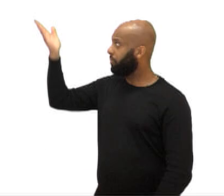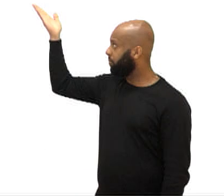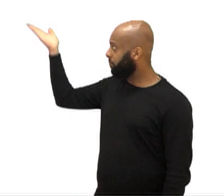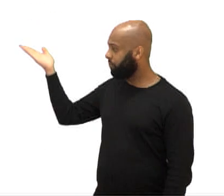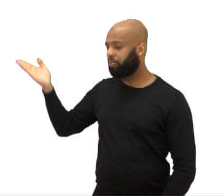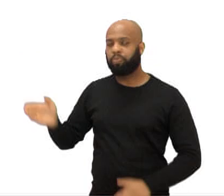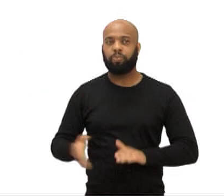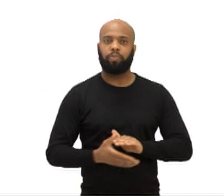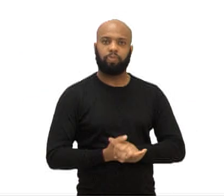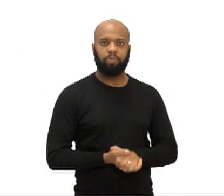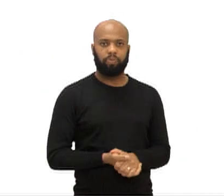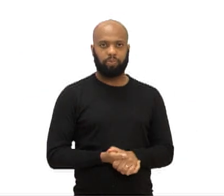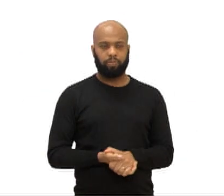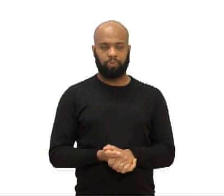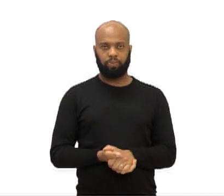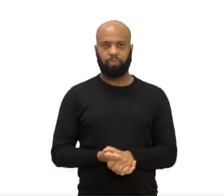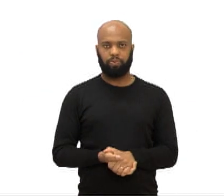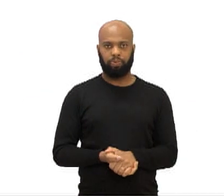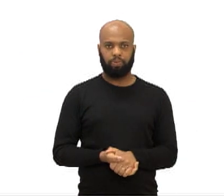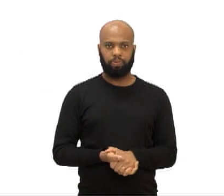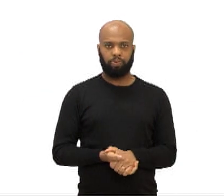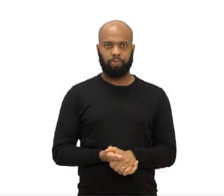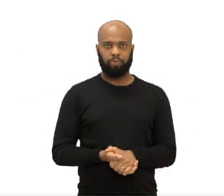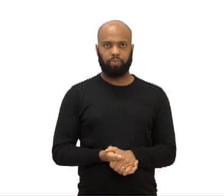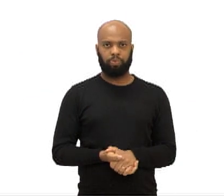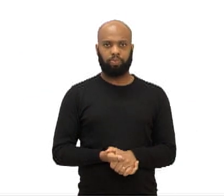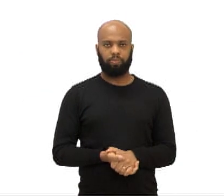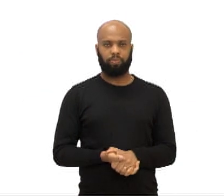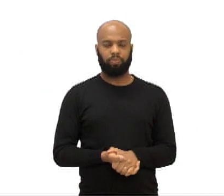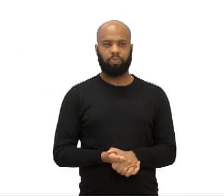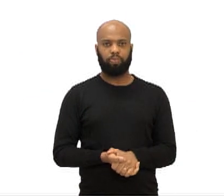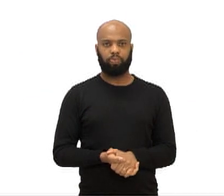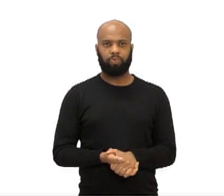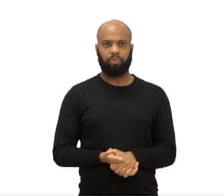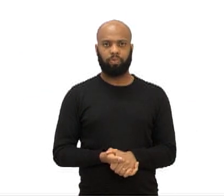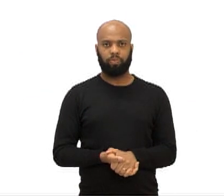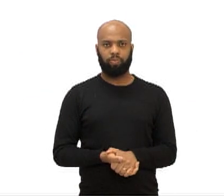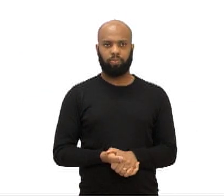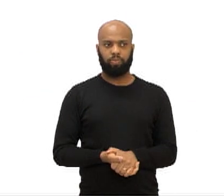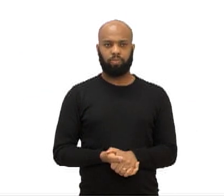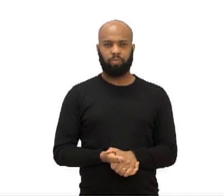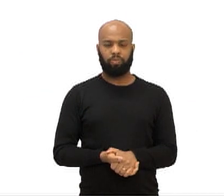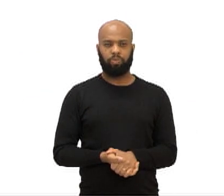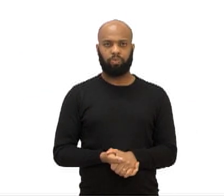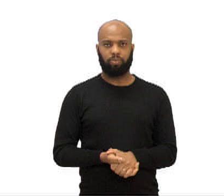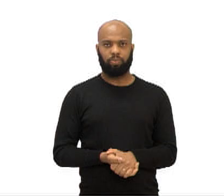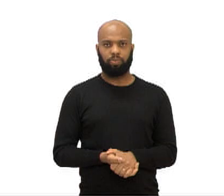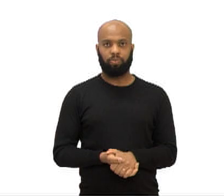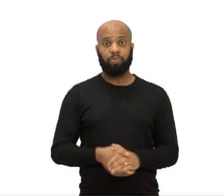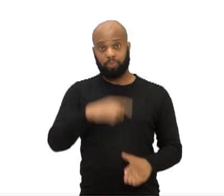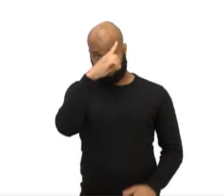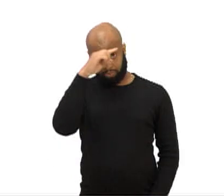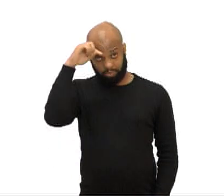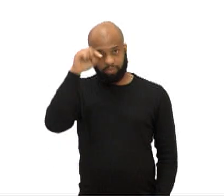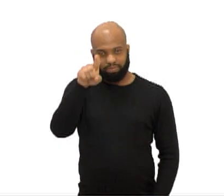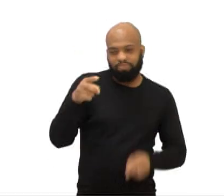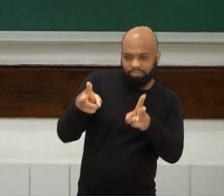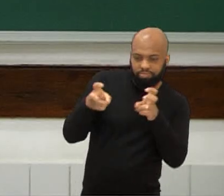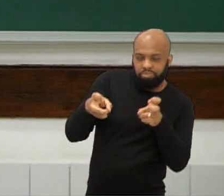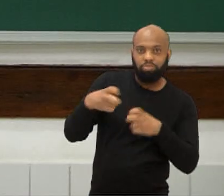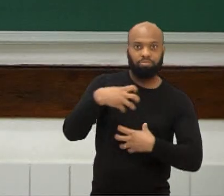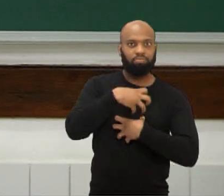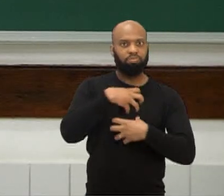del día, podemos soportar muito mais de lo que creemos que podemos. A Frida, como vocês perceberam,